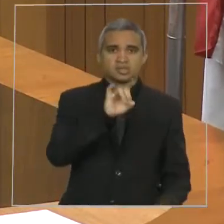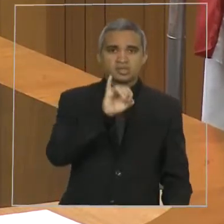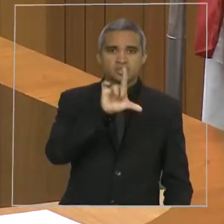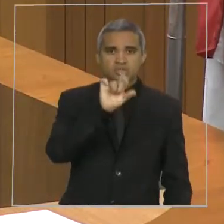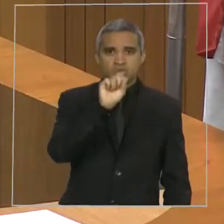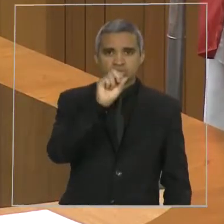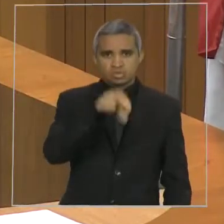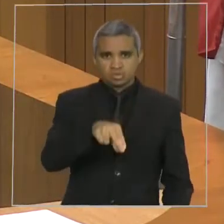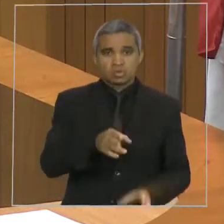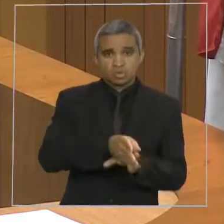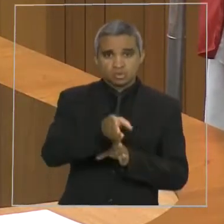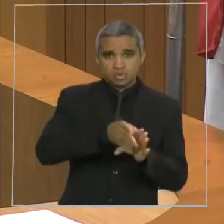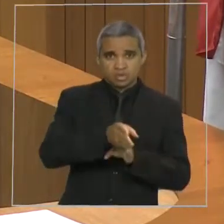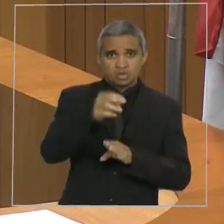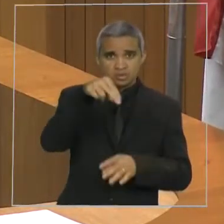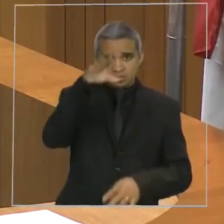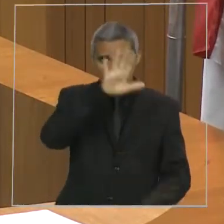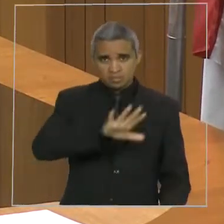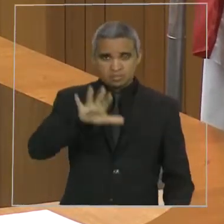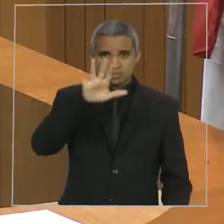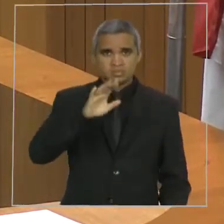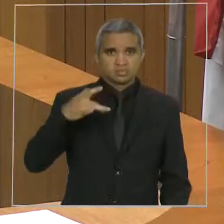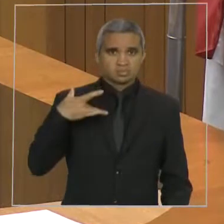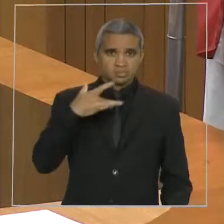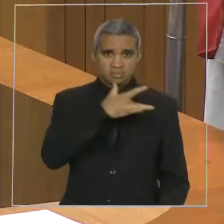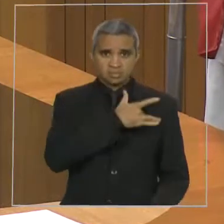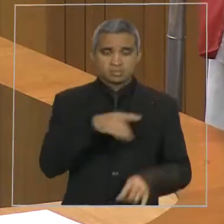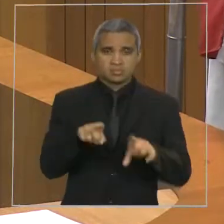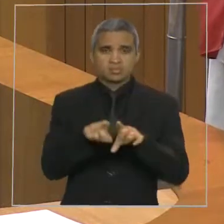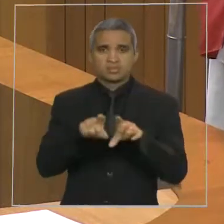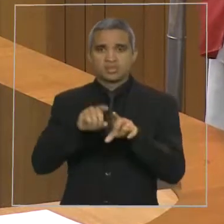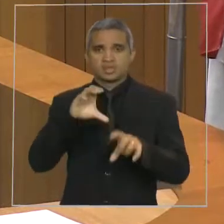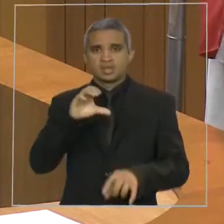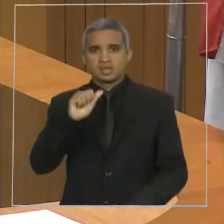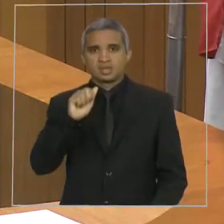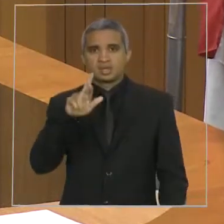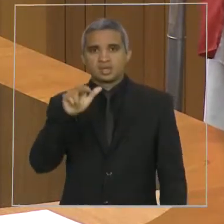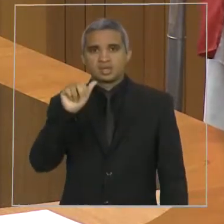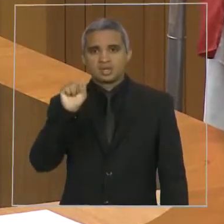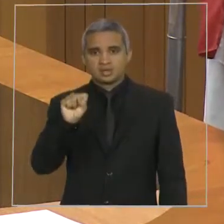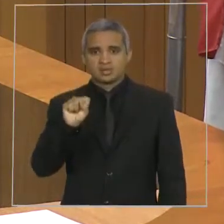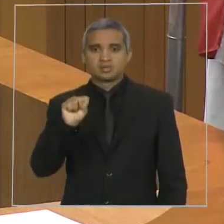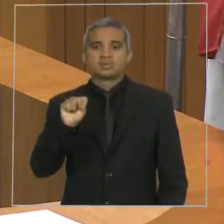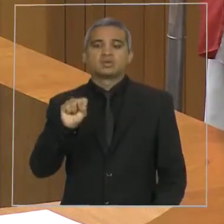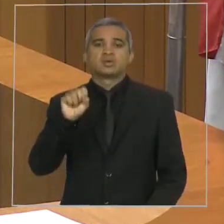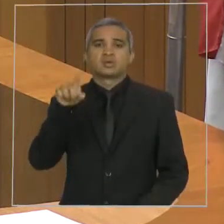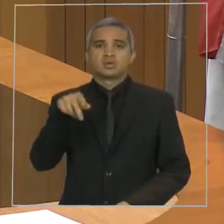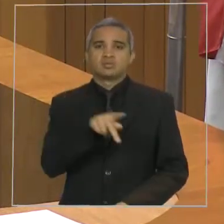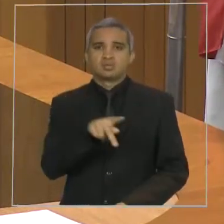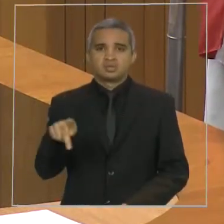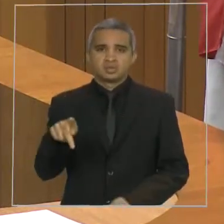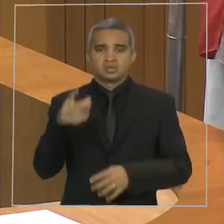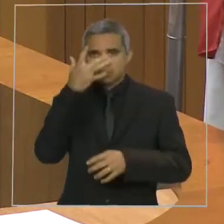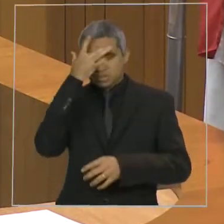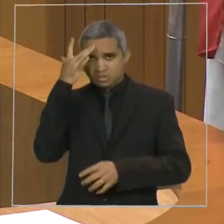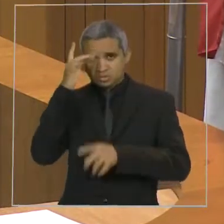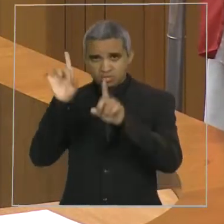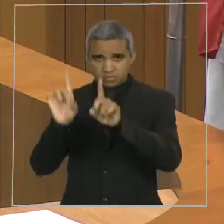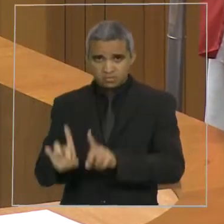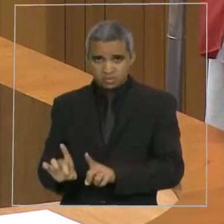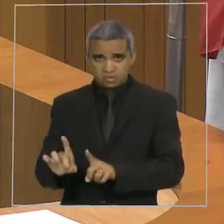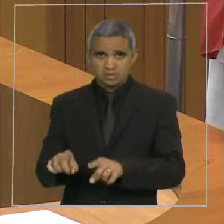senhor Carlos Pimenta, presidente do Conselho Municipal de Direitos da Pessoa com Deficiência, o senhor Carlivan